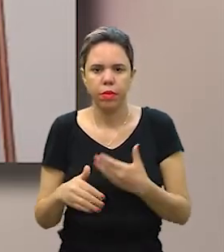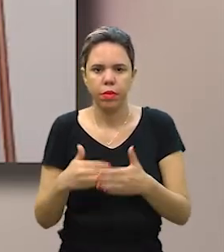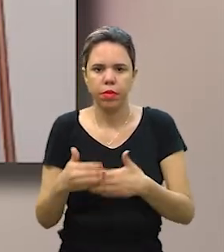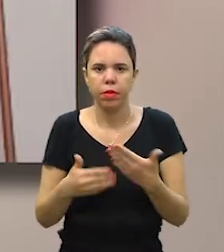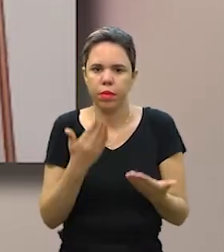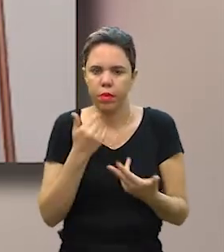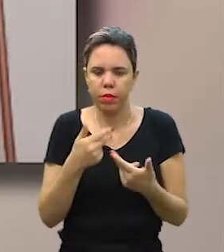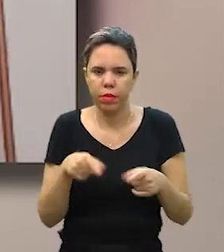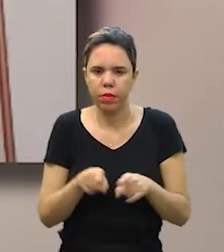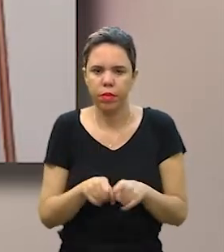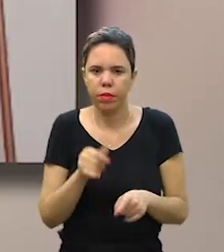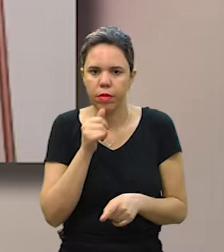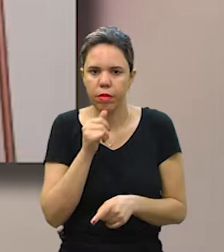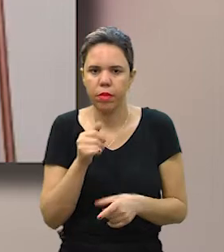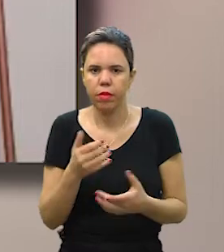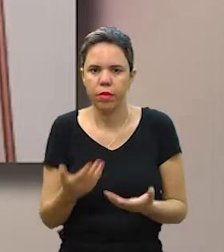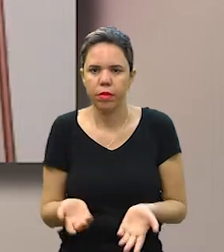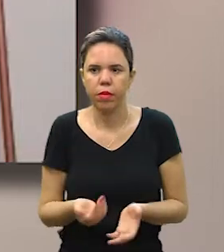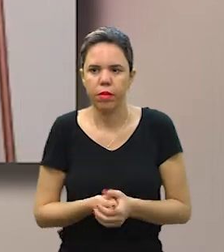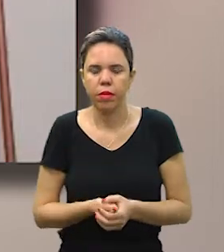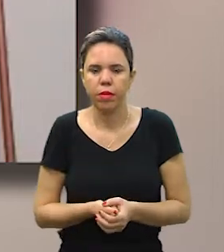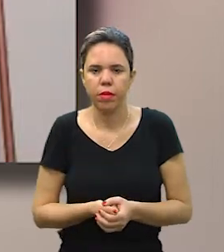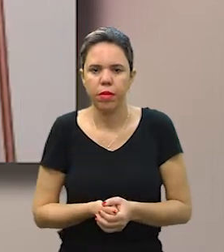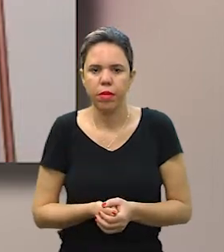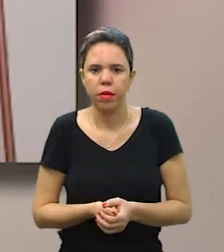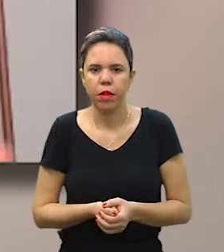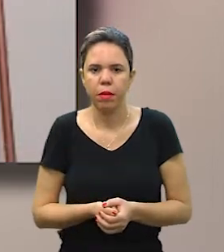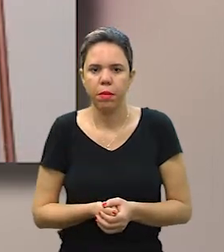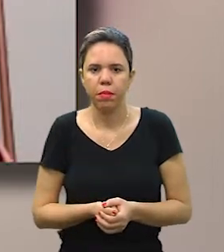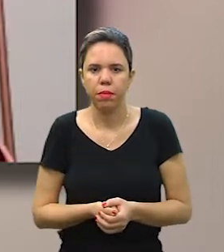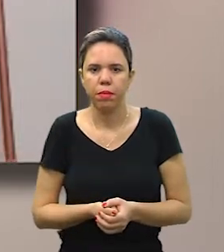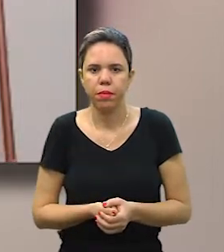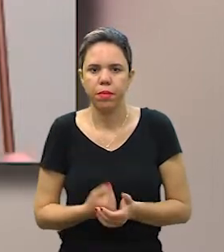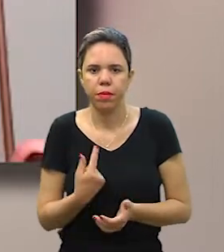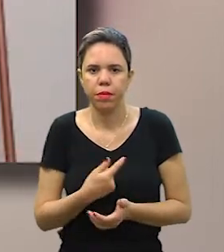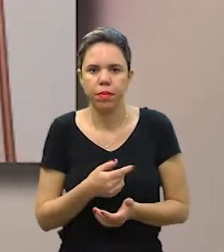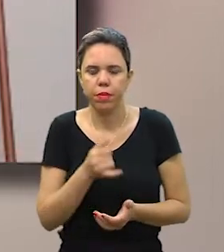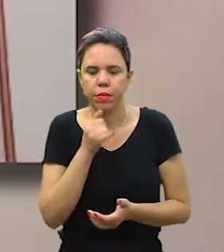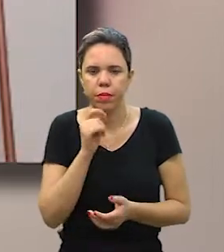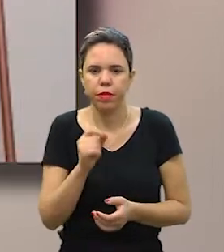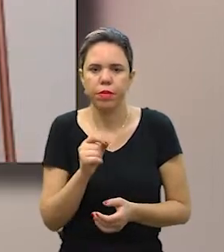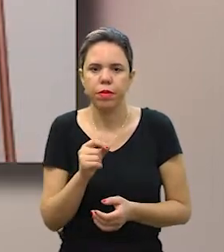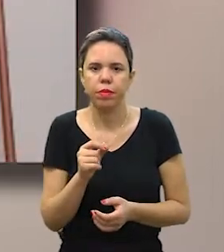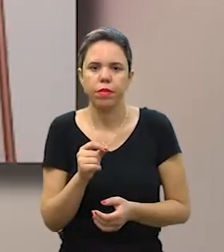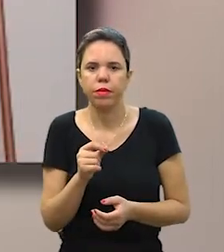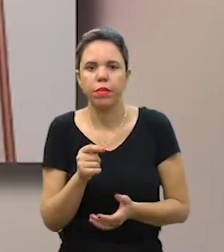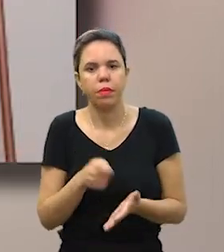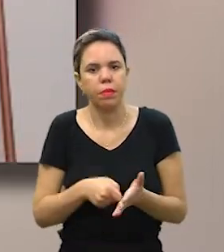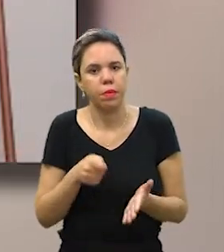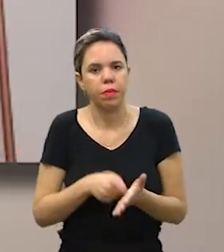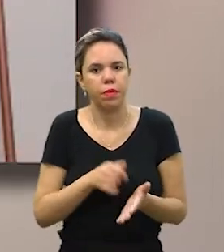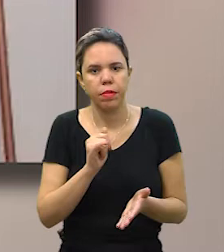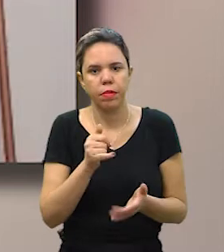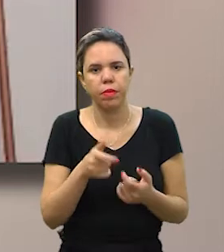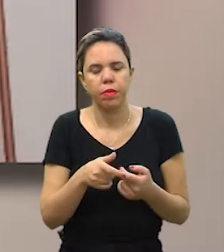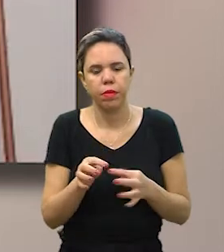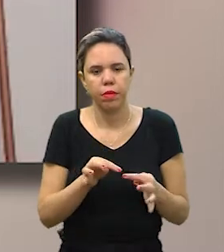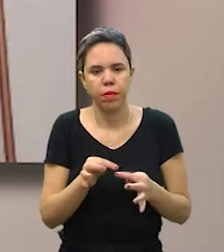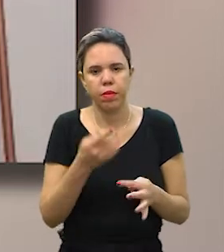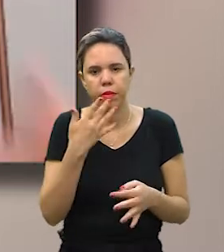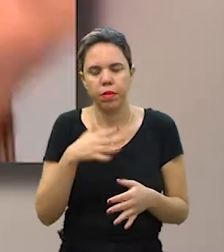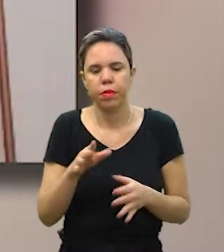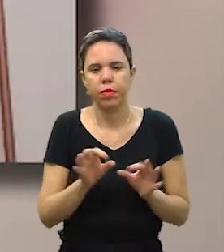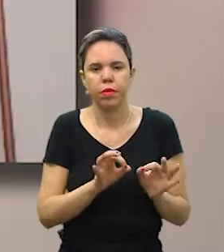rotina alimentar, por exemplo. Então, a gente bate muito o pé hoje na pediatria